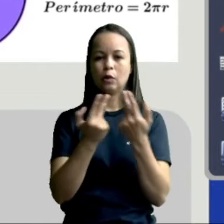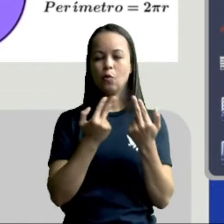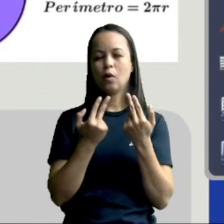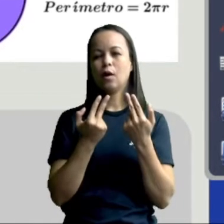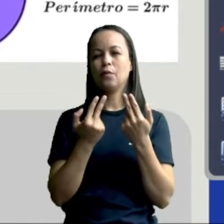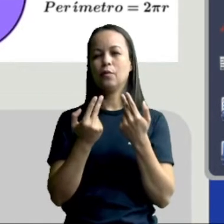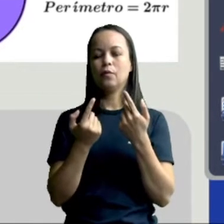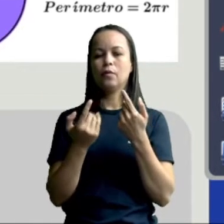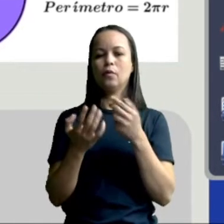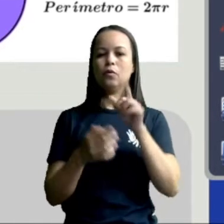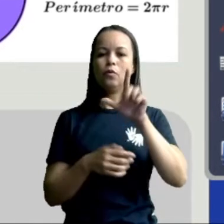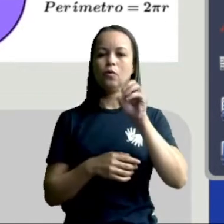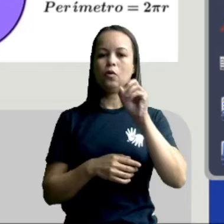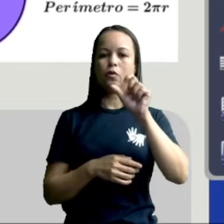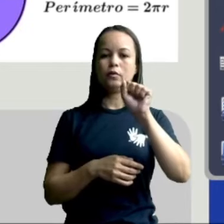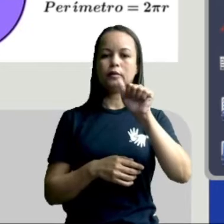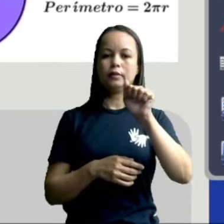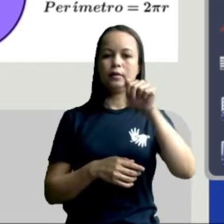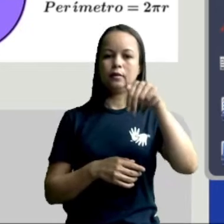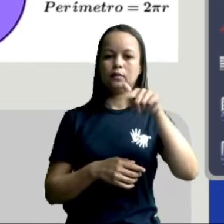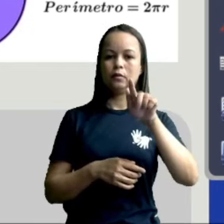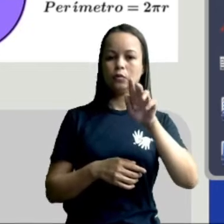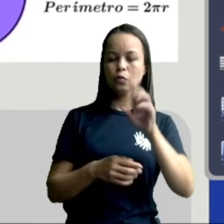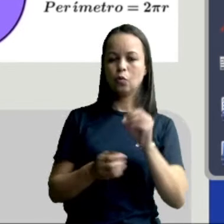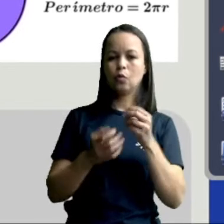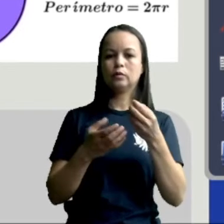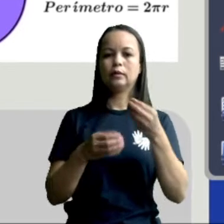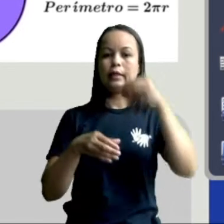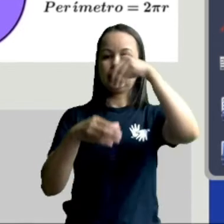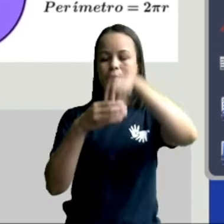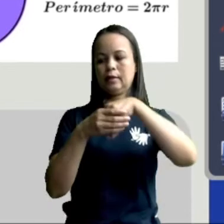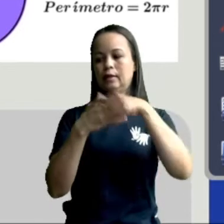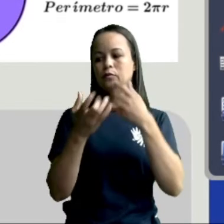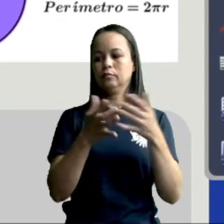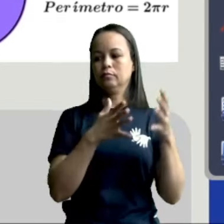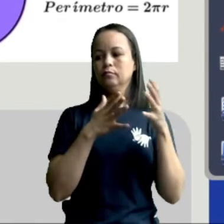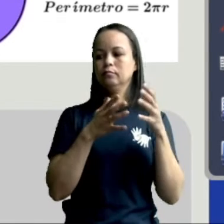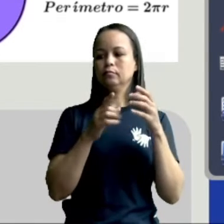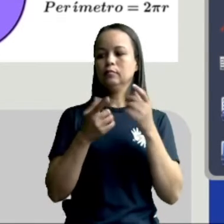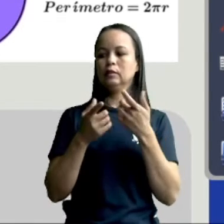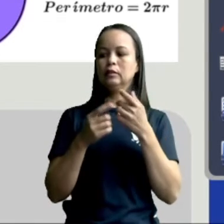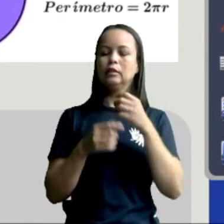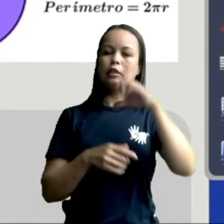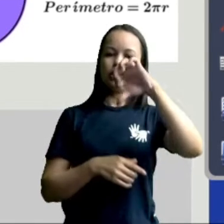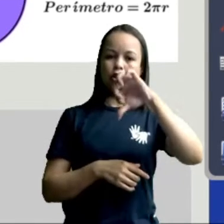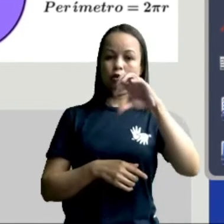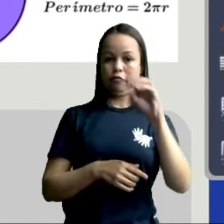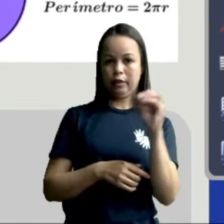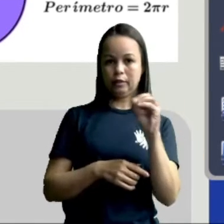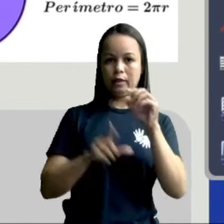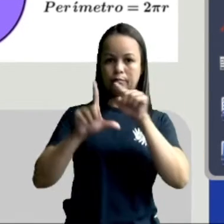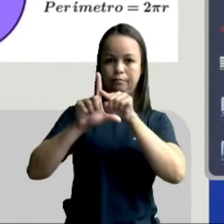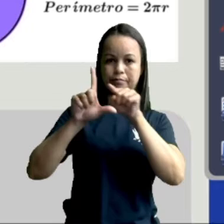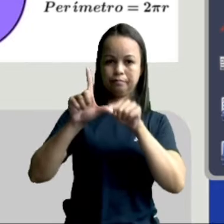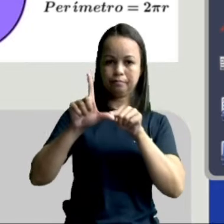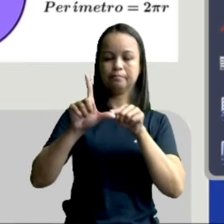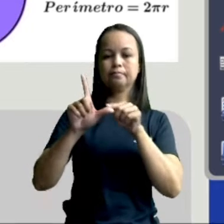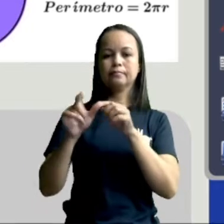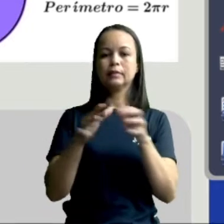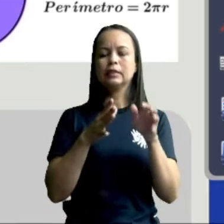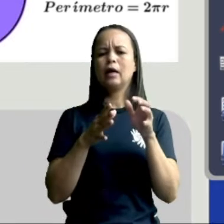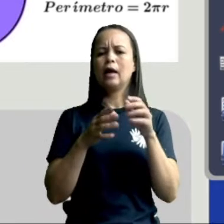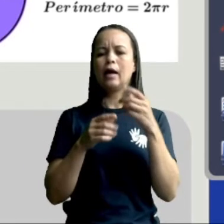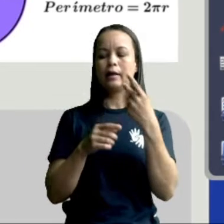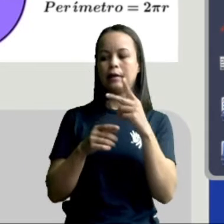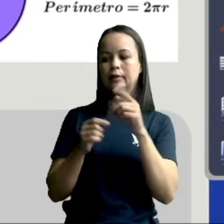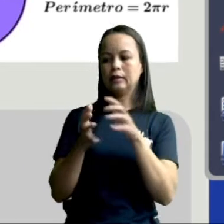o quadrado, a diferença está nos ângulos internos. O quadrado, os seus ângulos são todos de 90 graus. Aqui não. Ele é como se